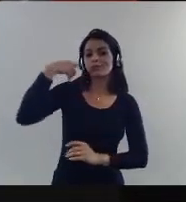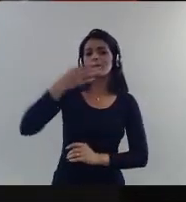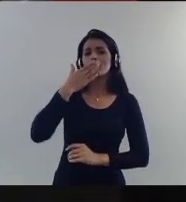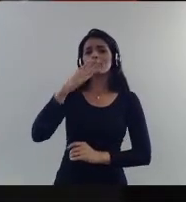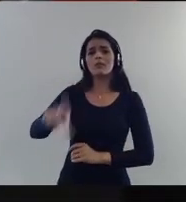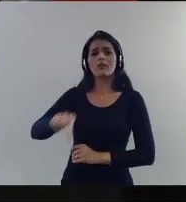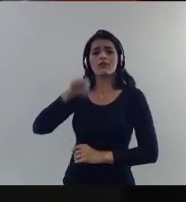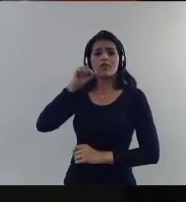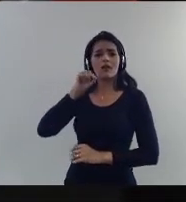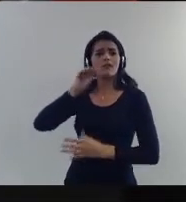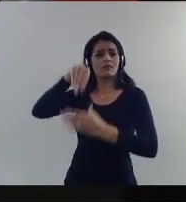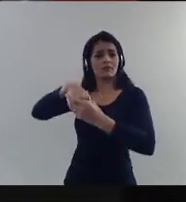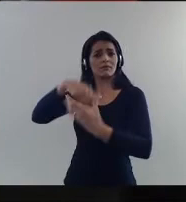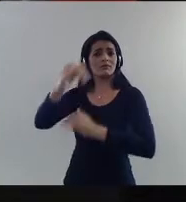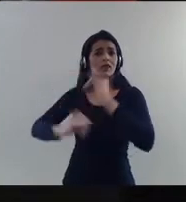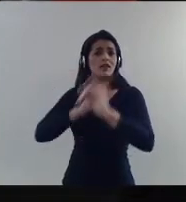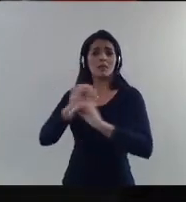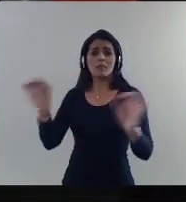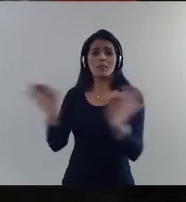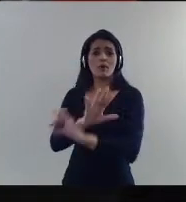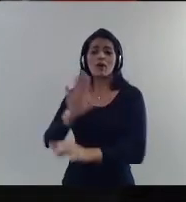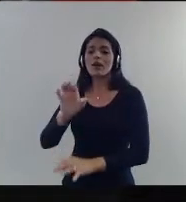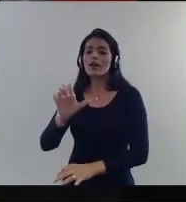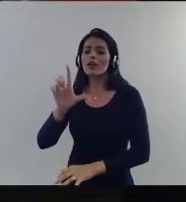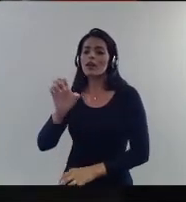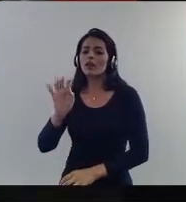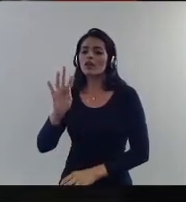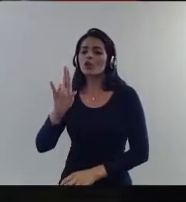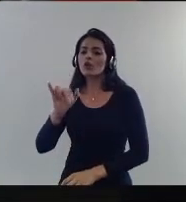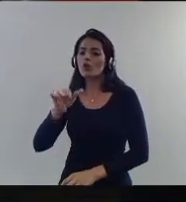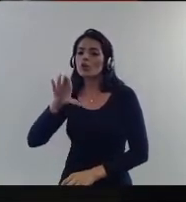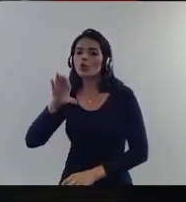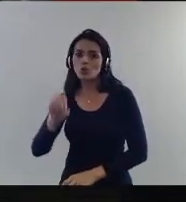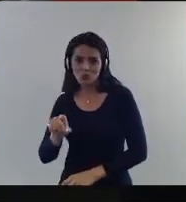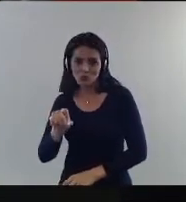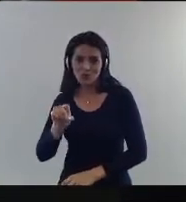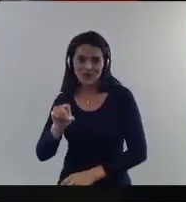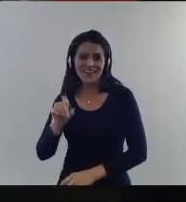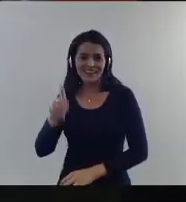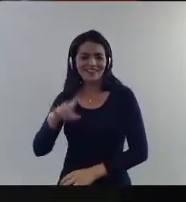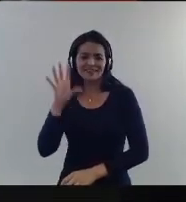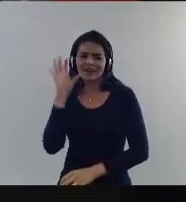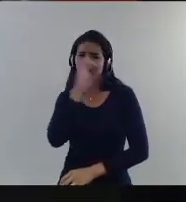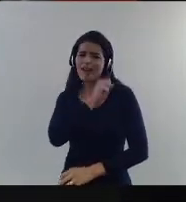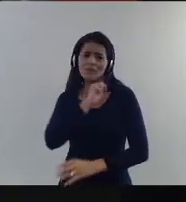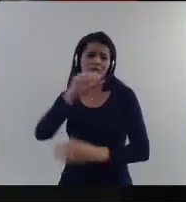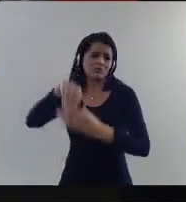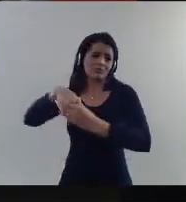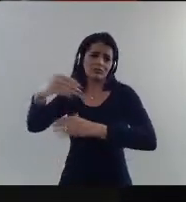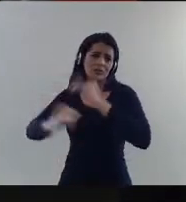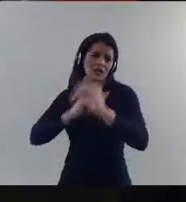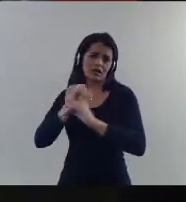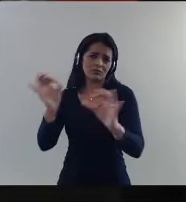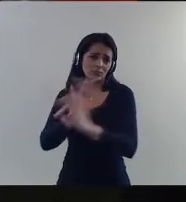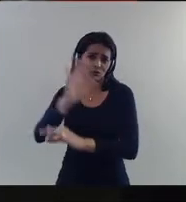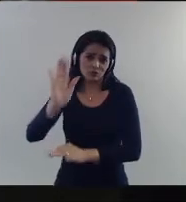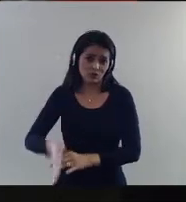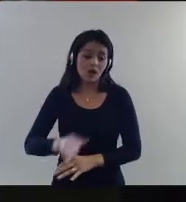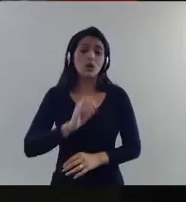prefere o processo eletrônico em detrimento do processo físico, né? Então, assim como antes as